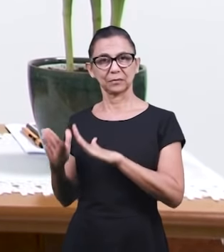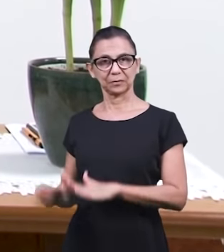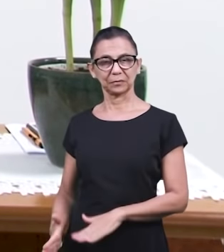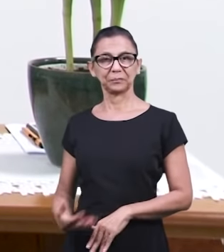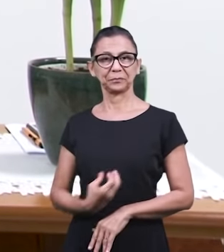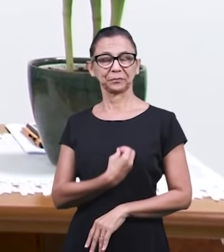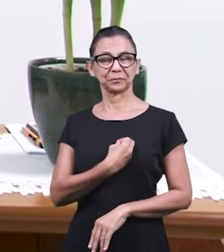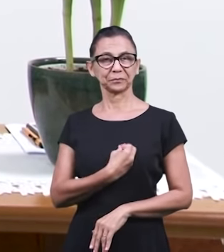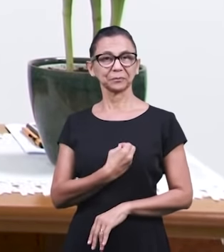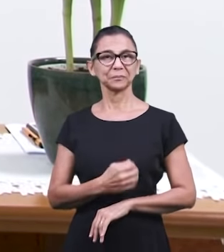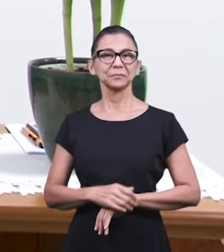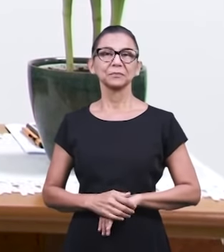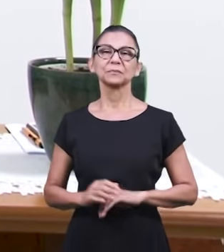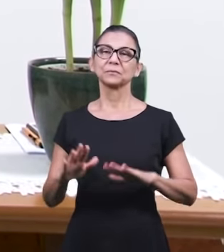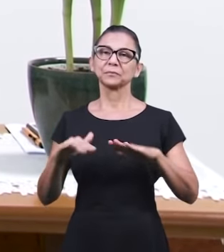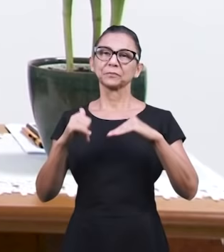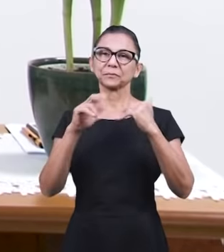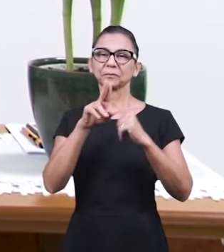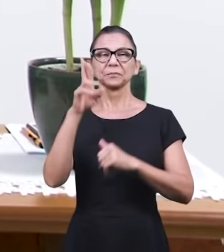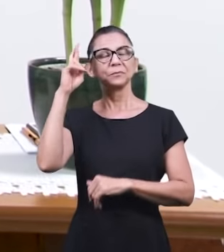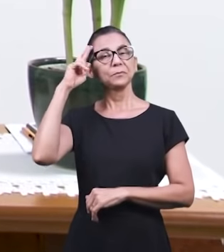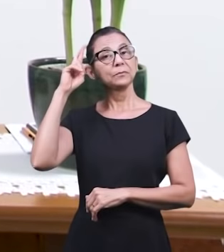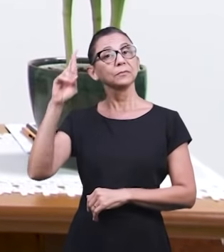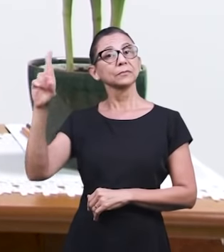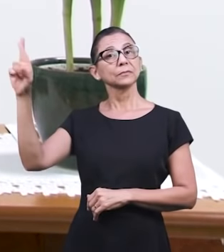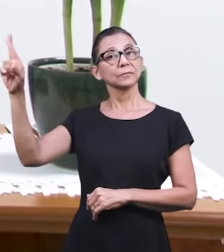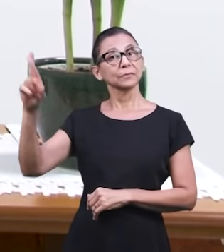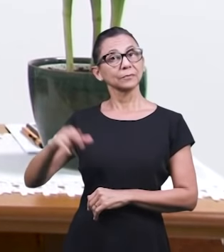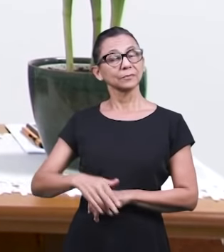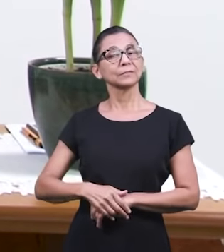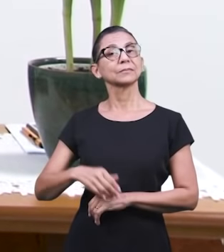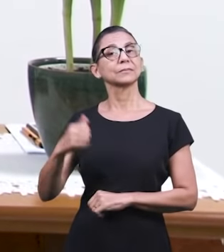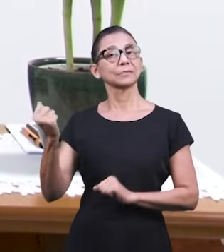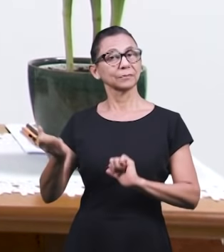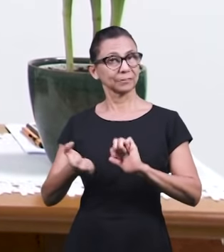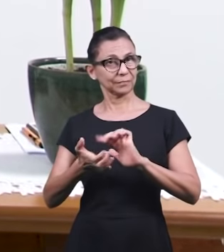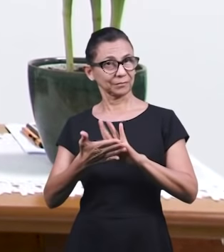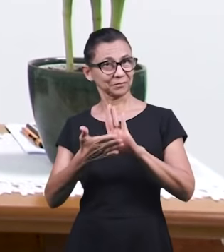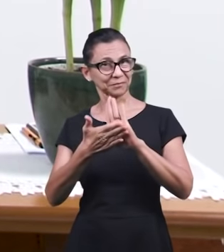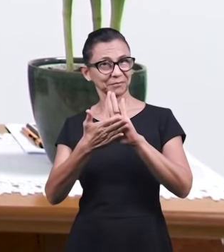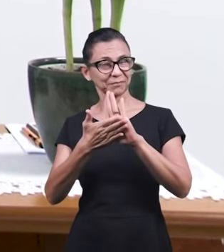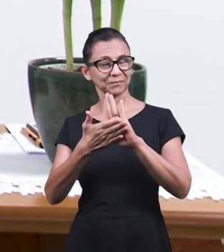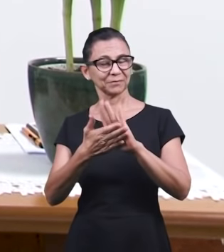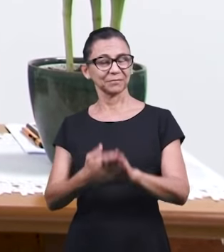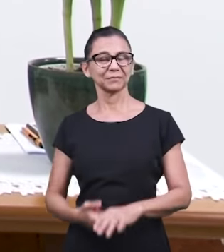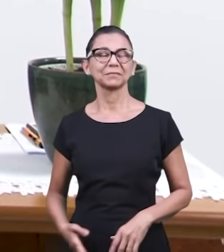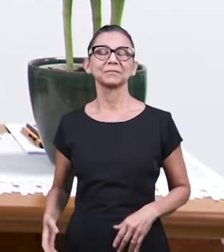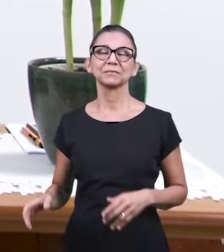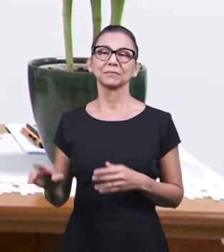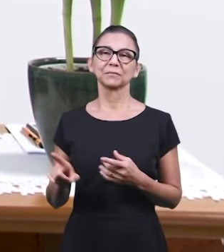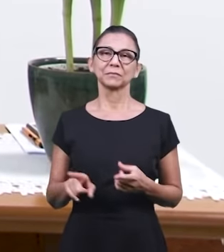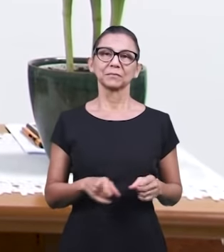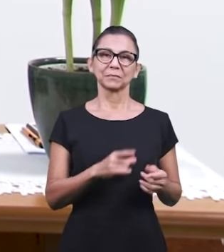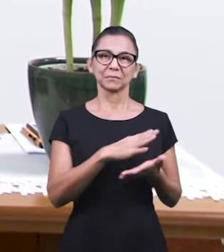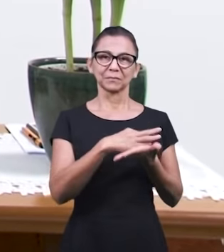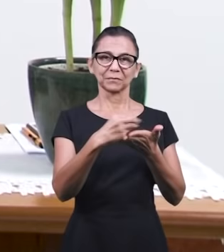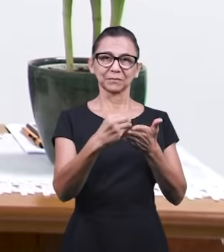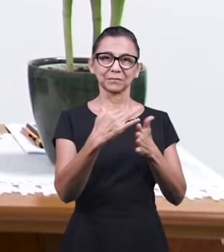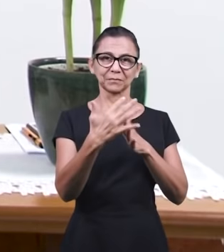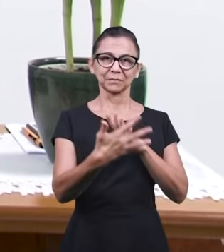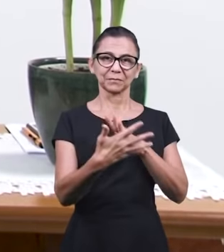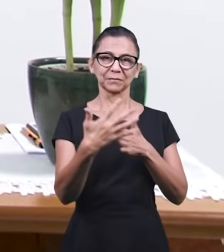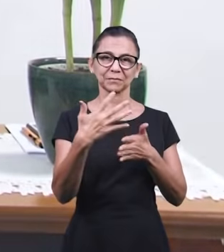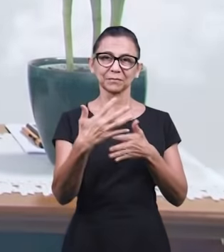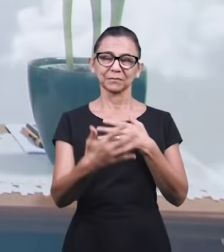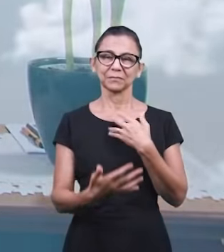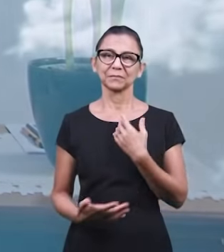igreja fiel está vivendo, não é? Louvado seja o nome do nosso Deus. Vamos adorar ao Senhor então com mais um louvor. Cante conosco, acompanhe a letra